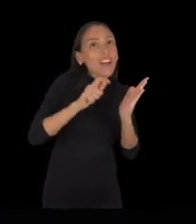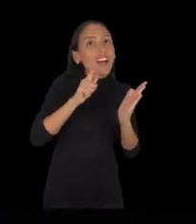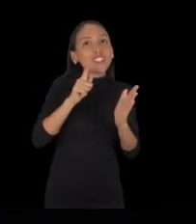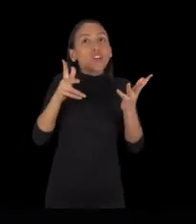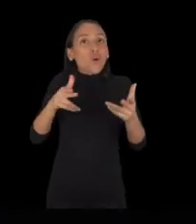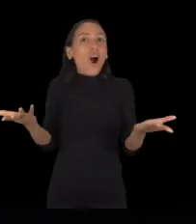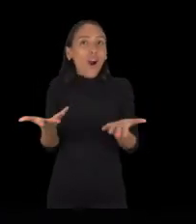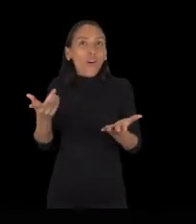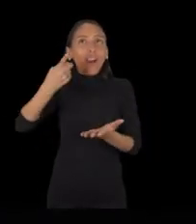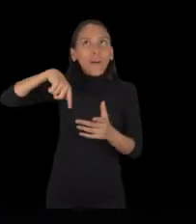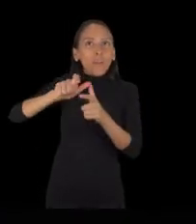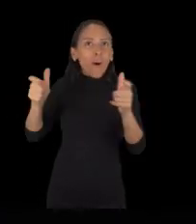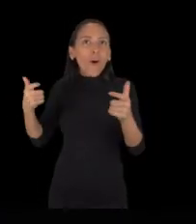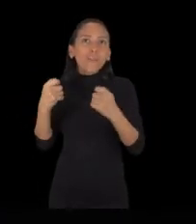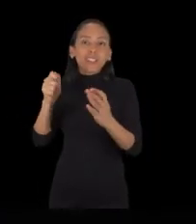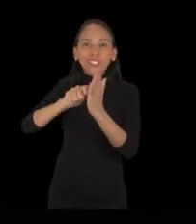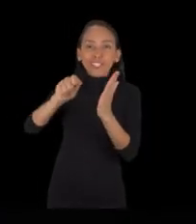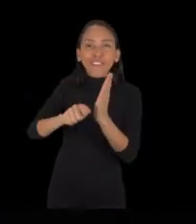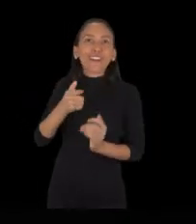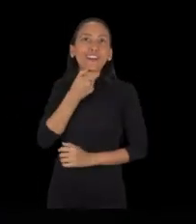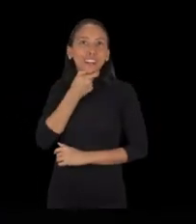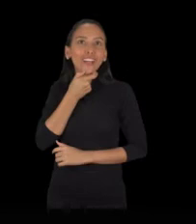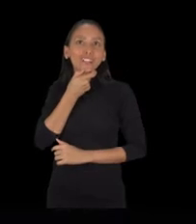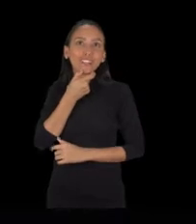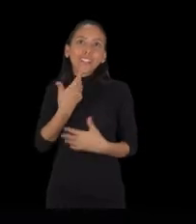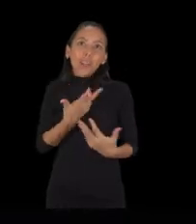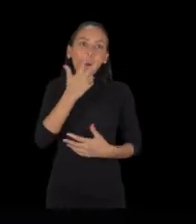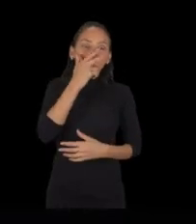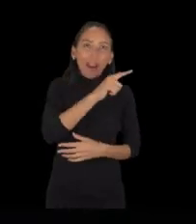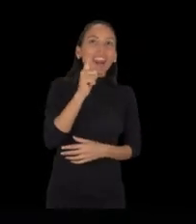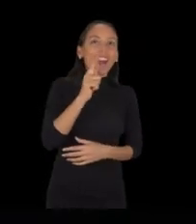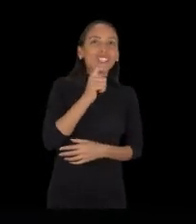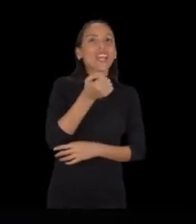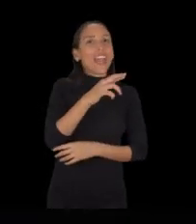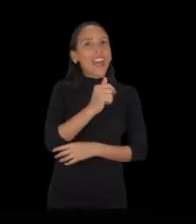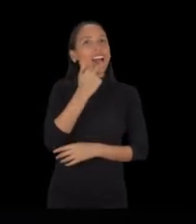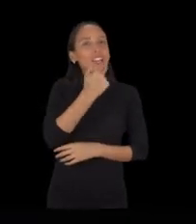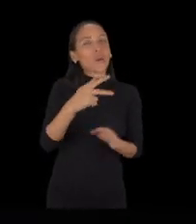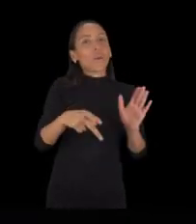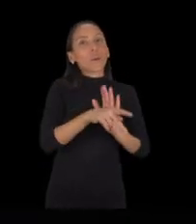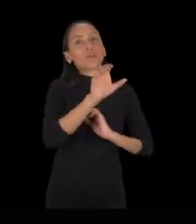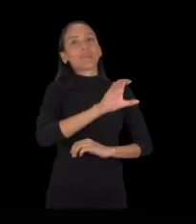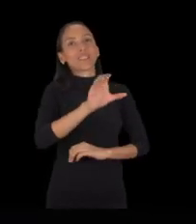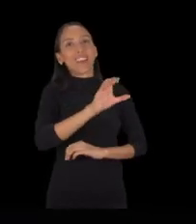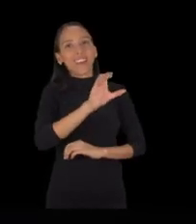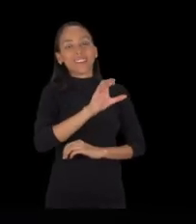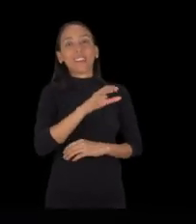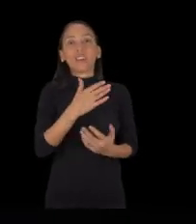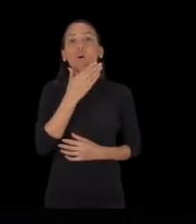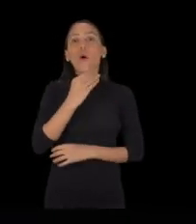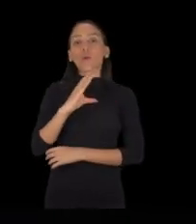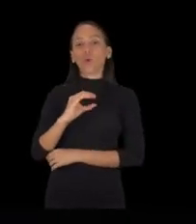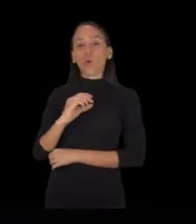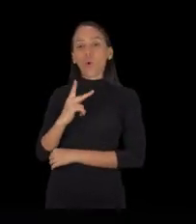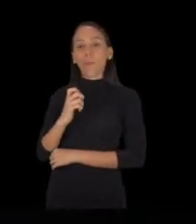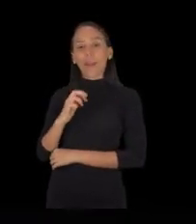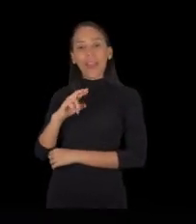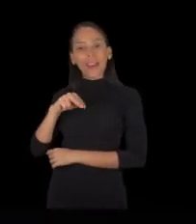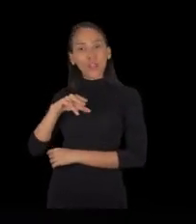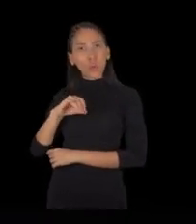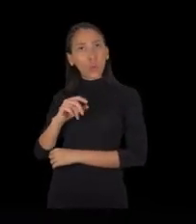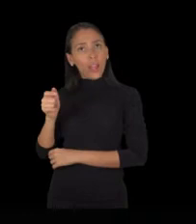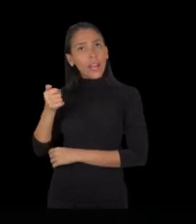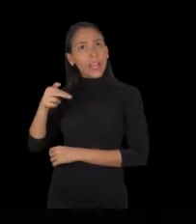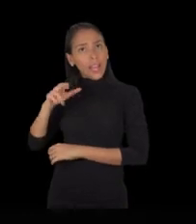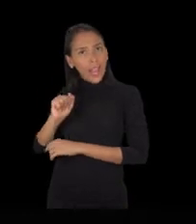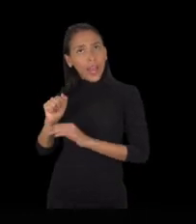tem que escrever em inglês. Então era a língua da ciência, não é? Copérnico, que era um polonês, escrevia em latim, não